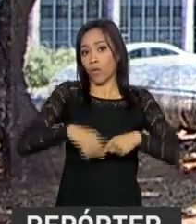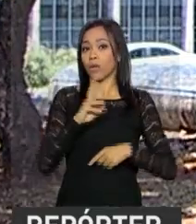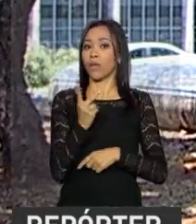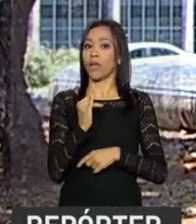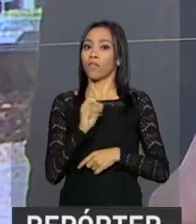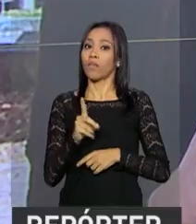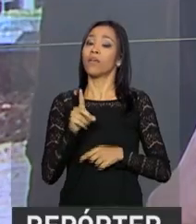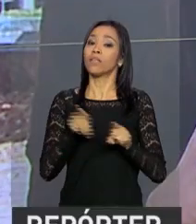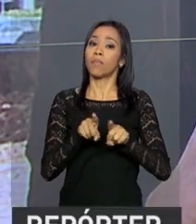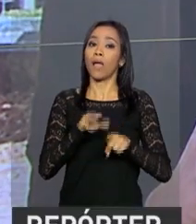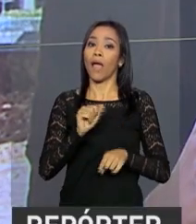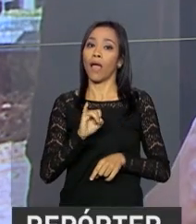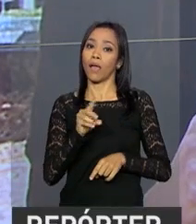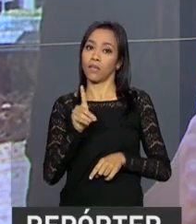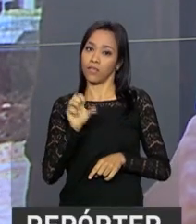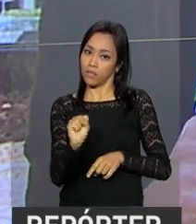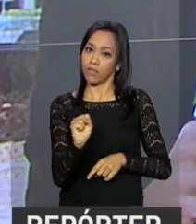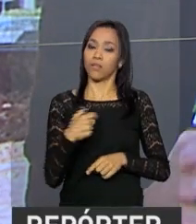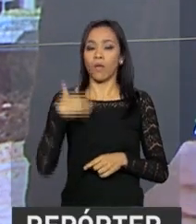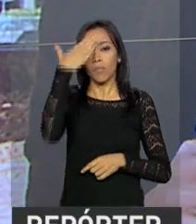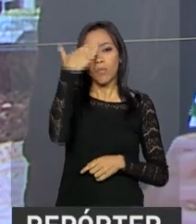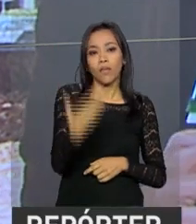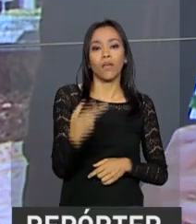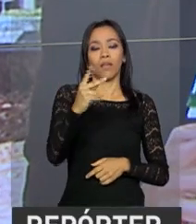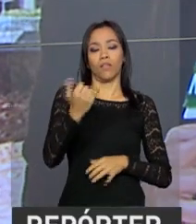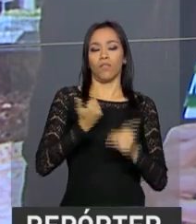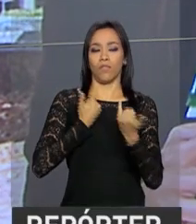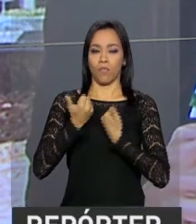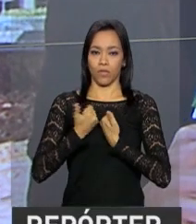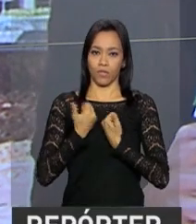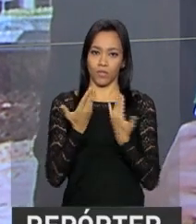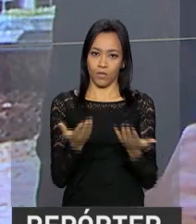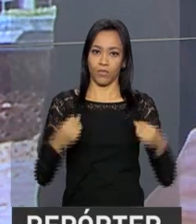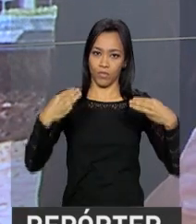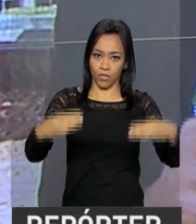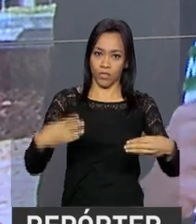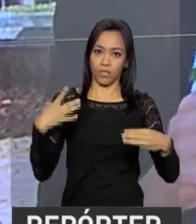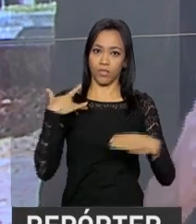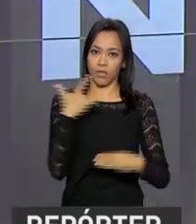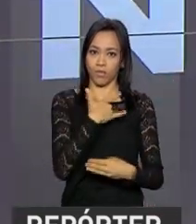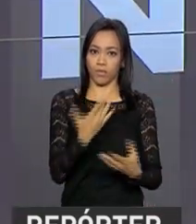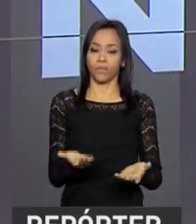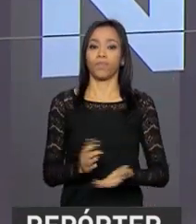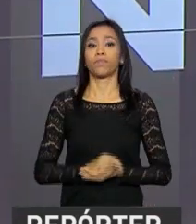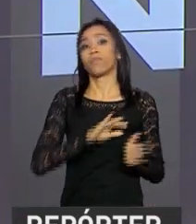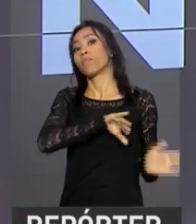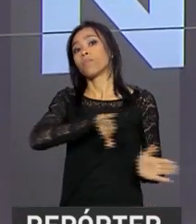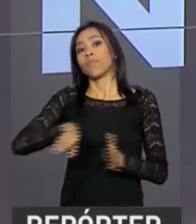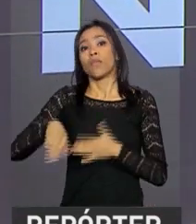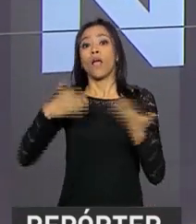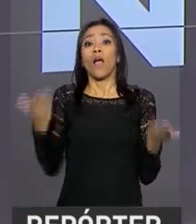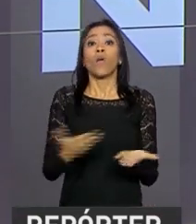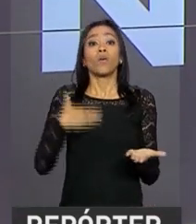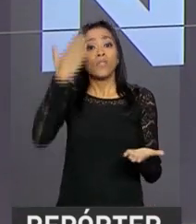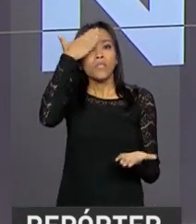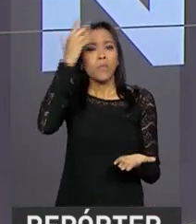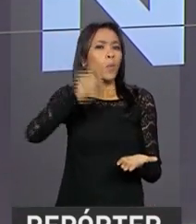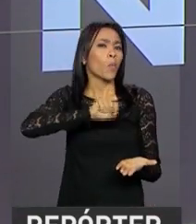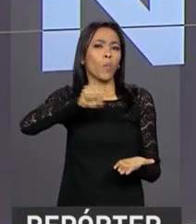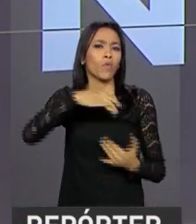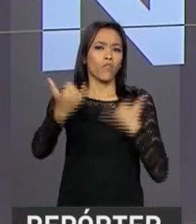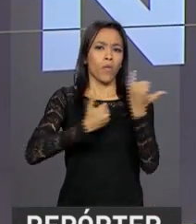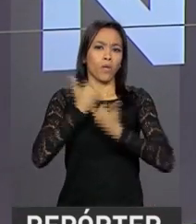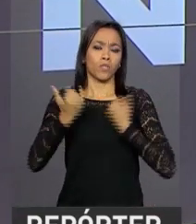Luiz. Obrigado, Paula Deorte, pelas informações direto do Ministério da Saúde. E vamos agora saber as informações